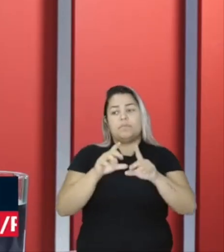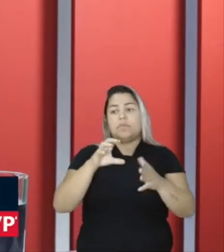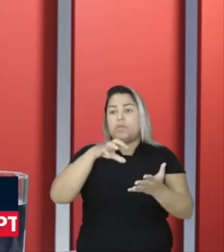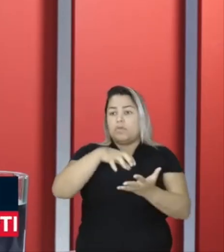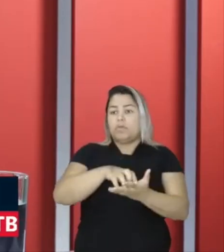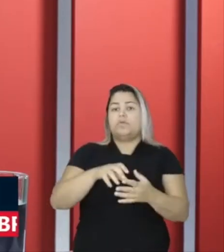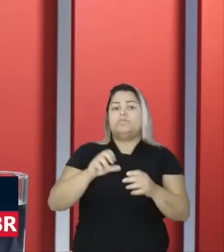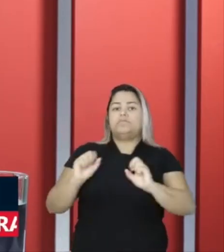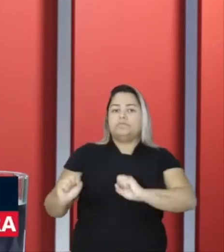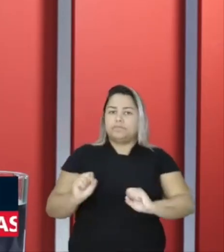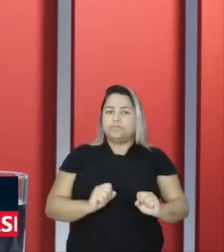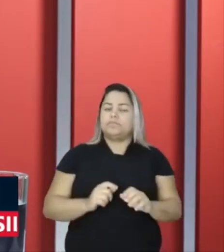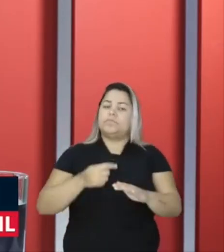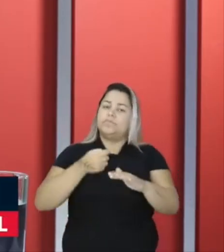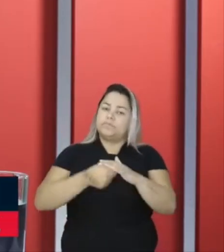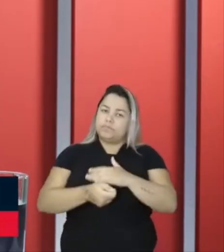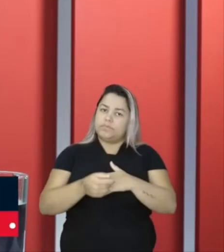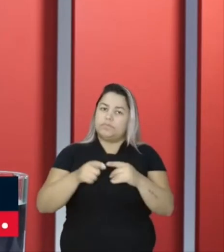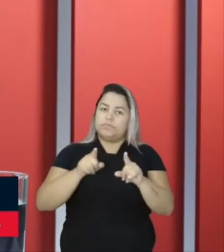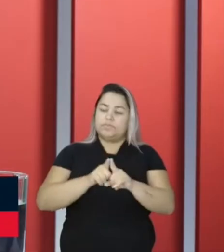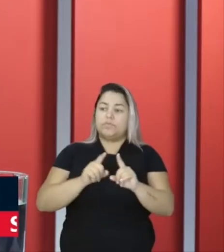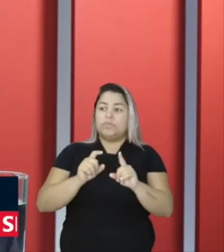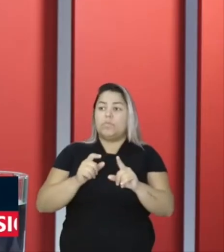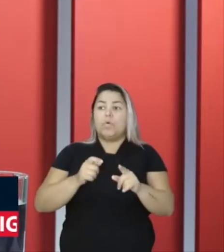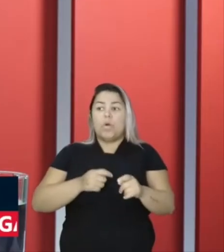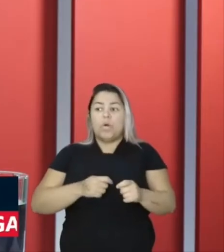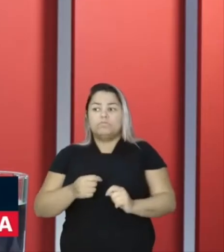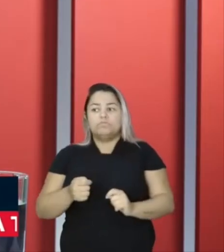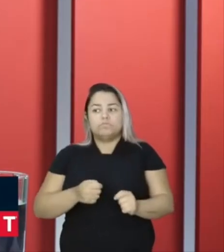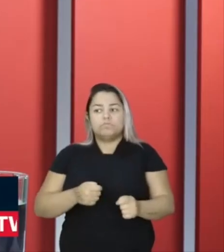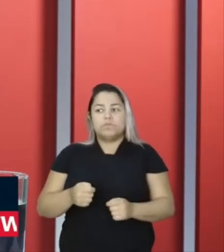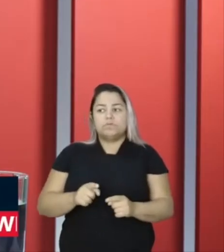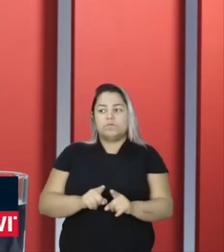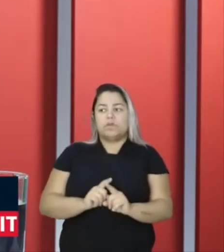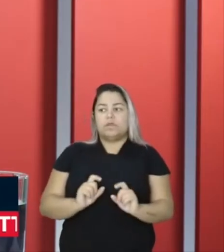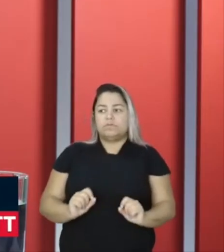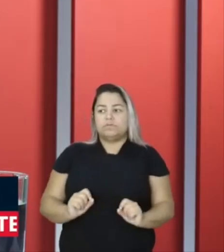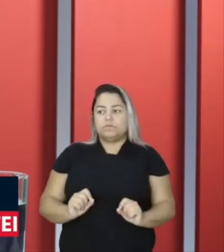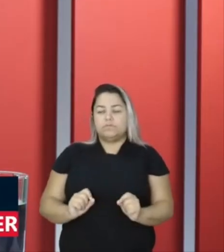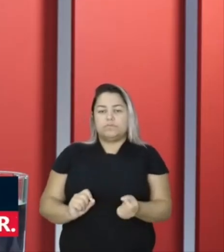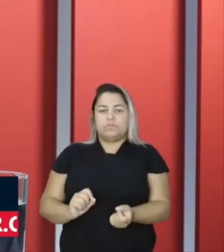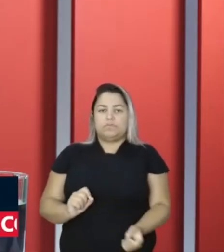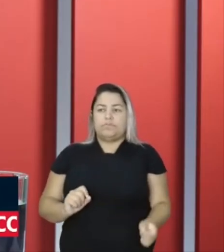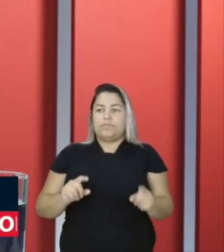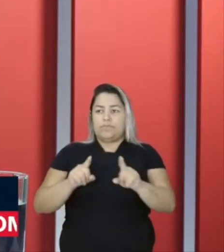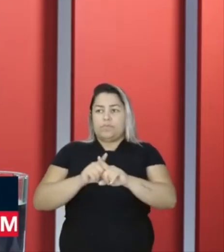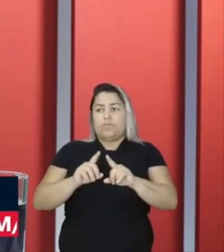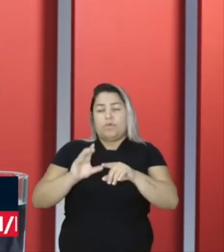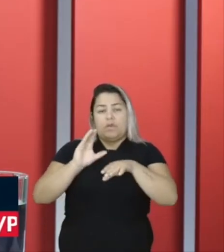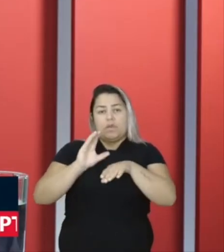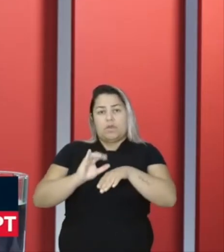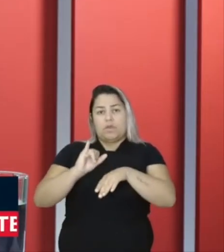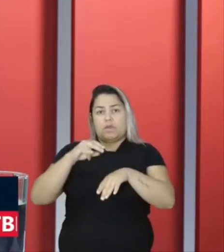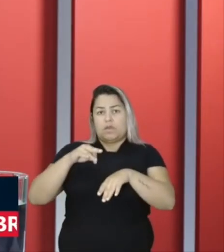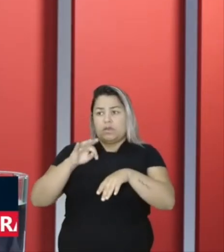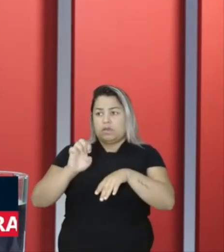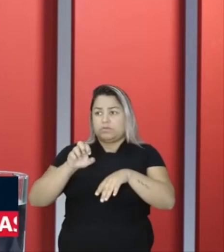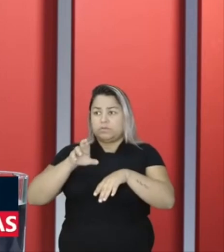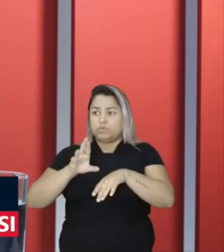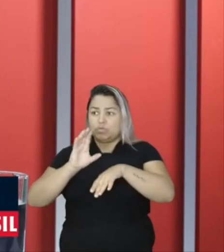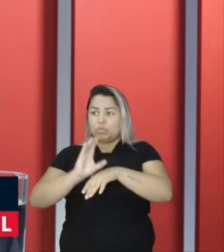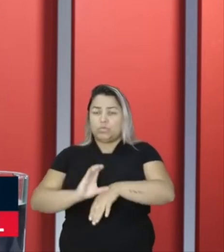monitorar, inclusive, o resultado, né? Aliás, o Fórum Interconselhos já discutiu com o Ministério